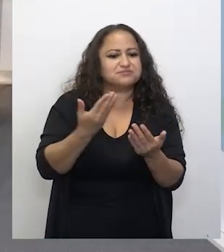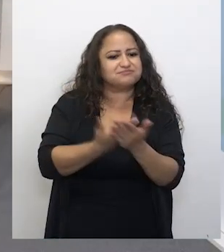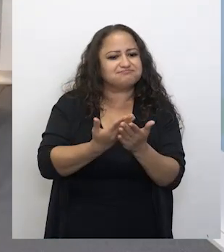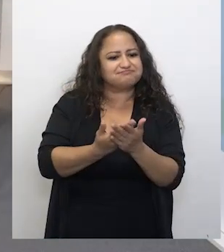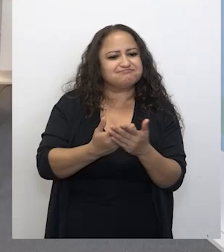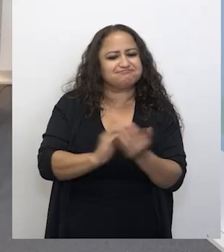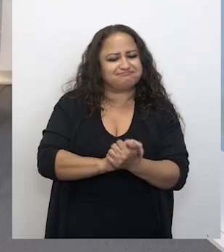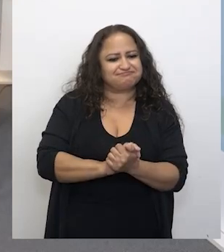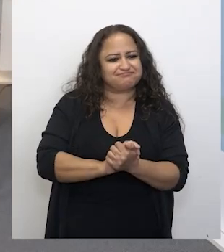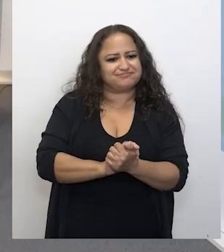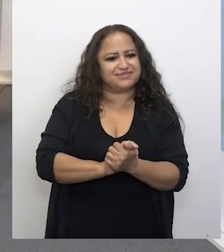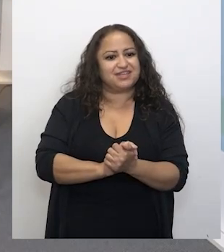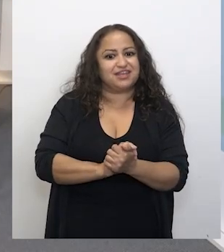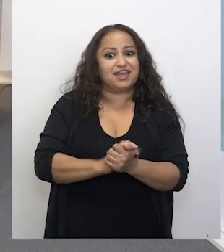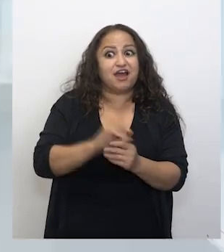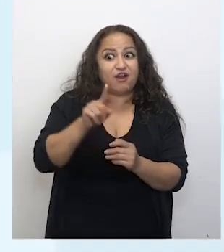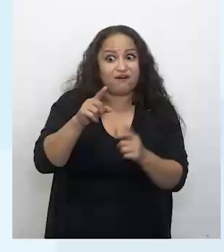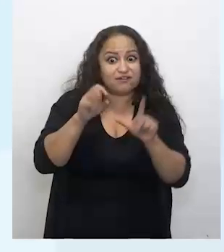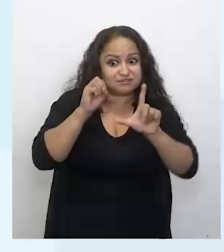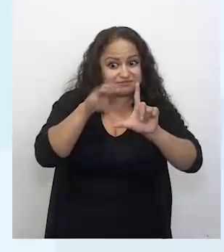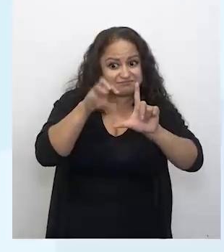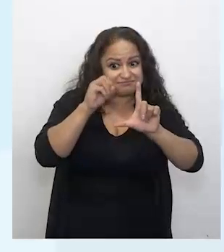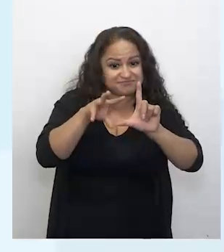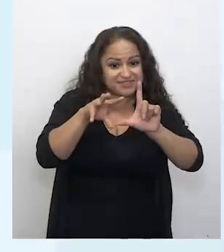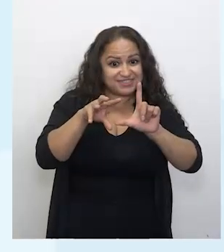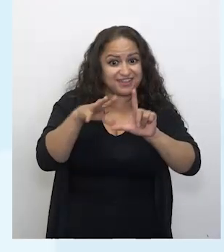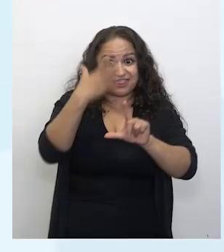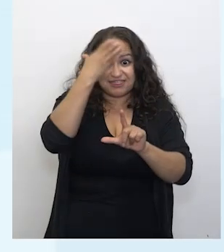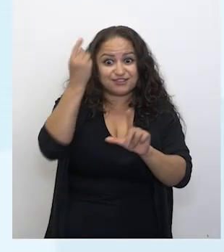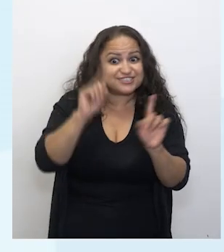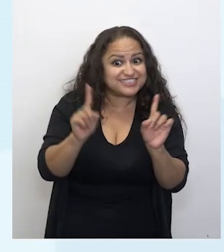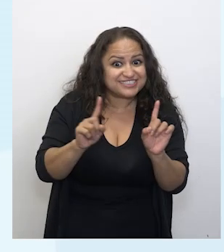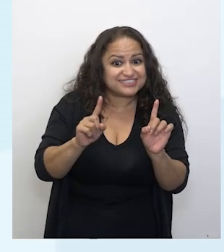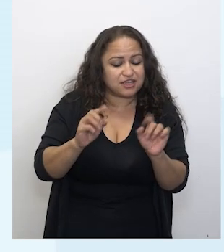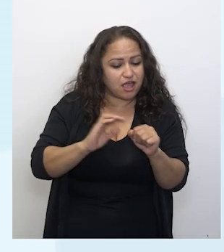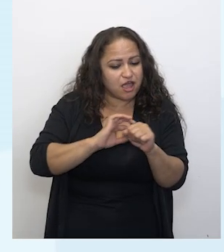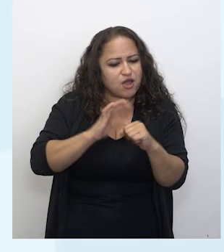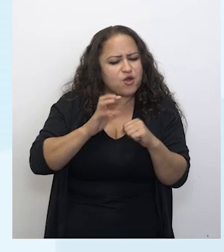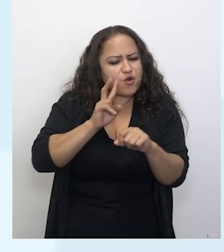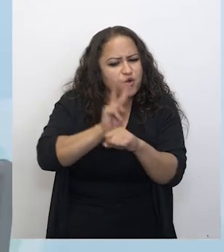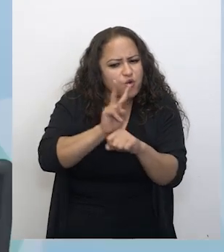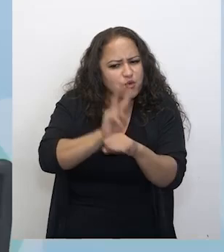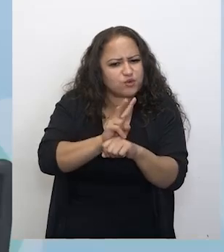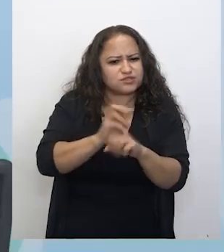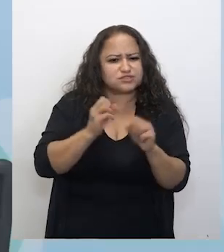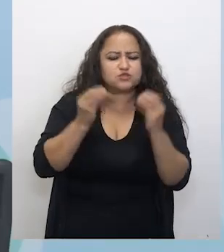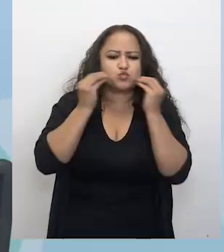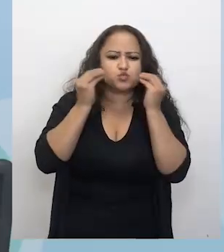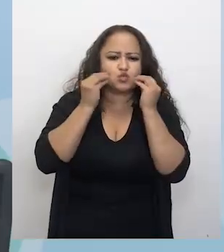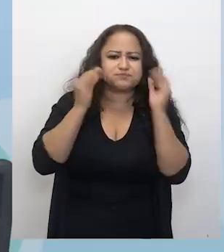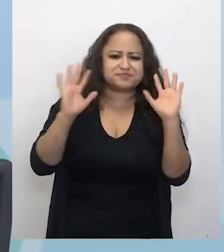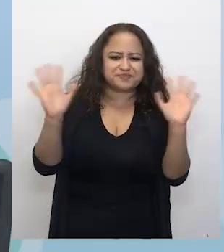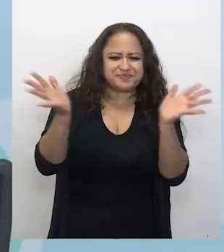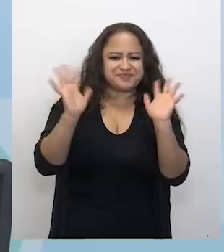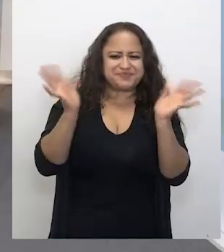juntos semana que vem. Não deixem de avaliar a nossa aula, hein, pessoal? Cuidem-se muito, muito, muito e um beijo.